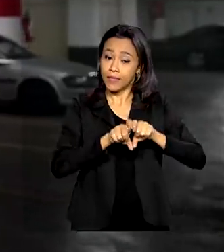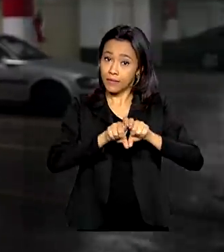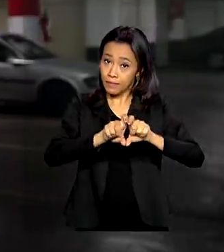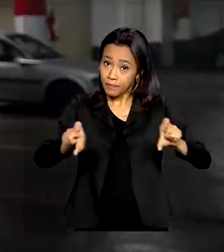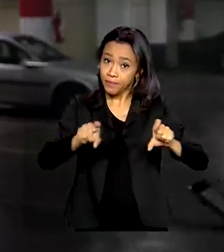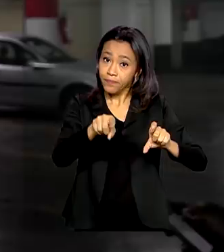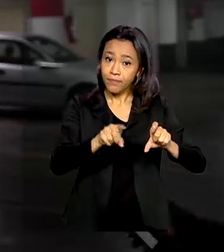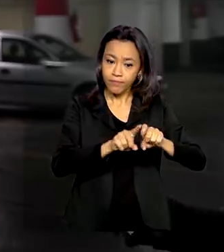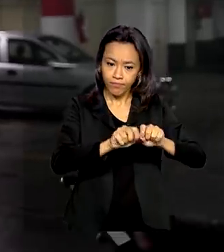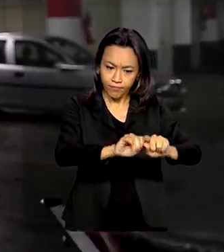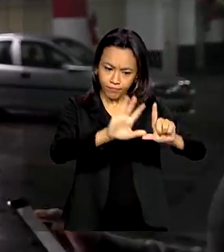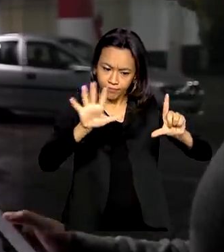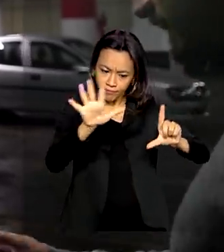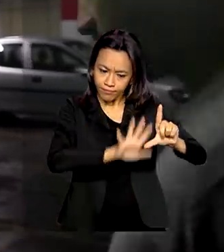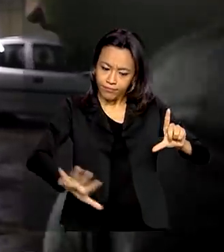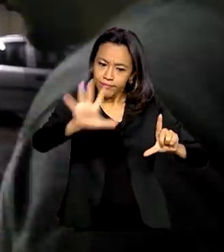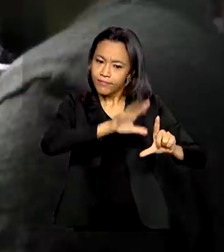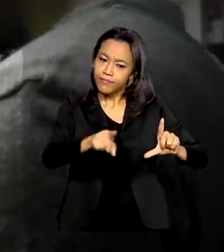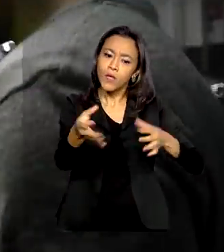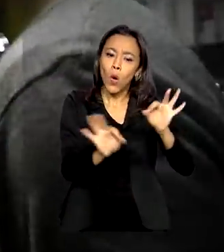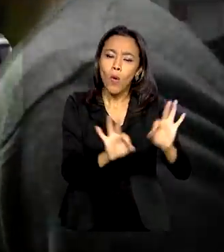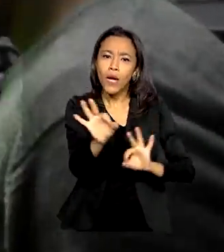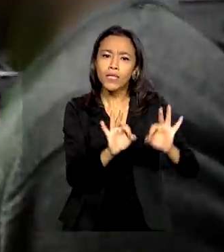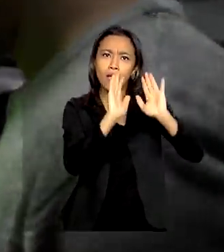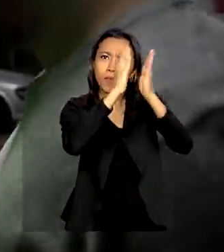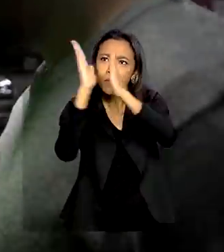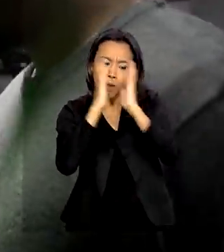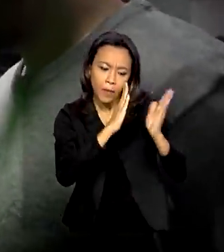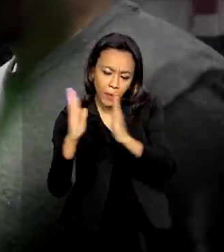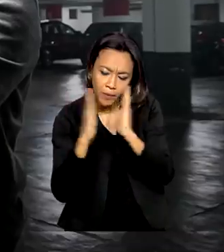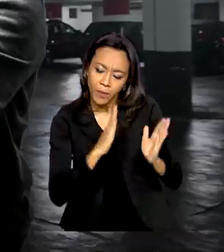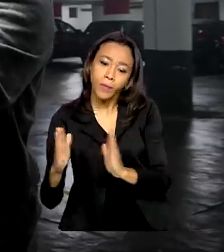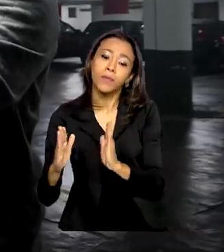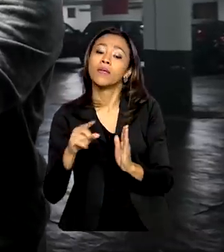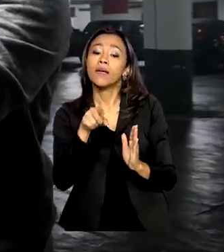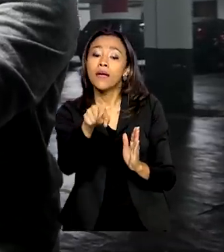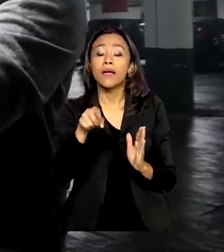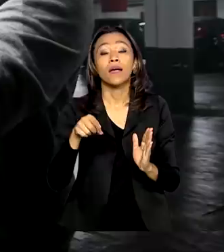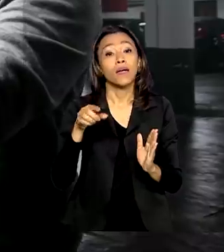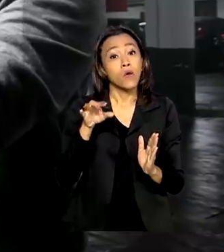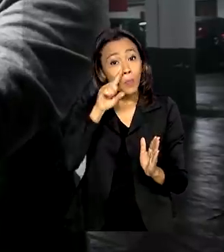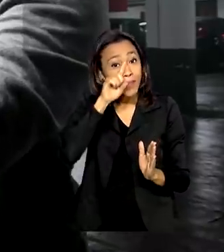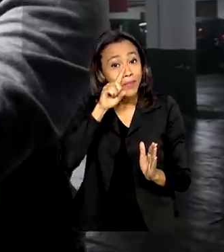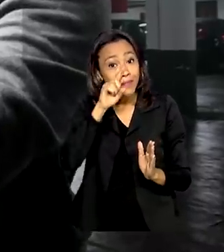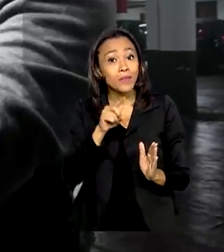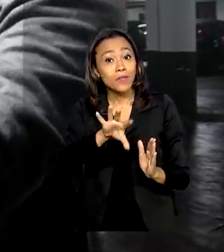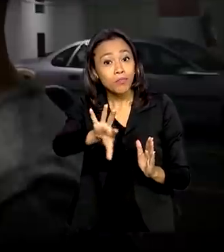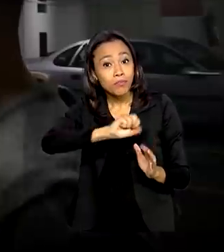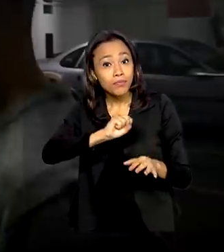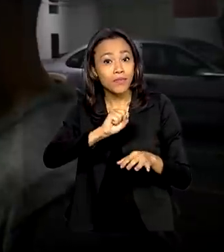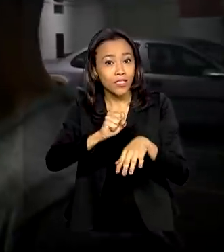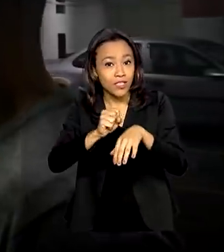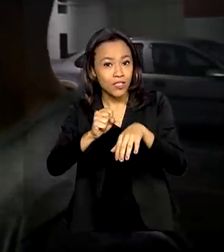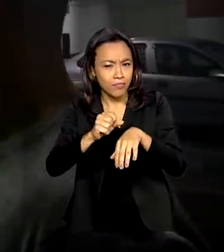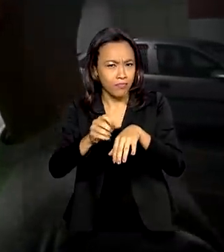uma plataforma de armários inteligentes. Com pouco contato físico com o produto, o risco de contaminação na entrega